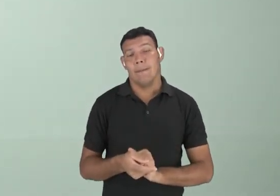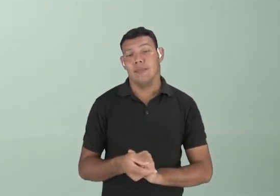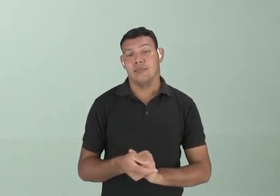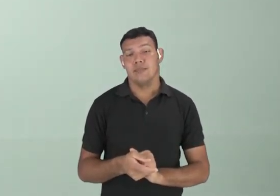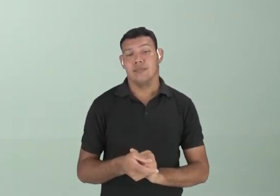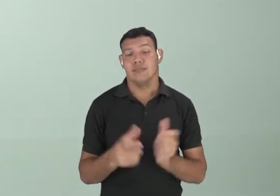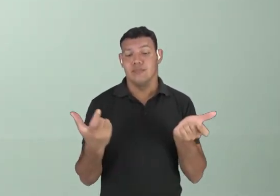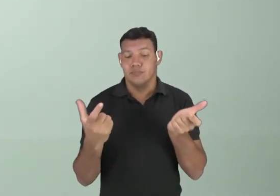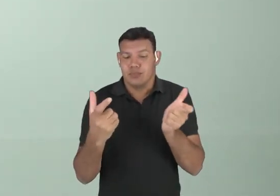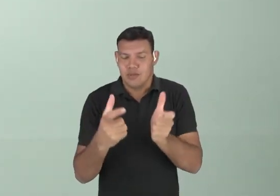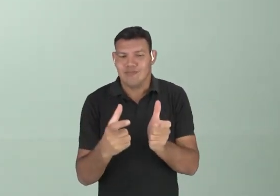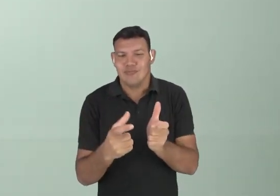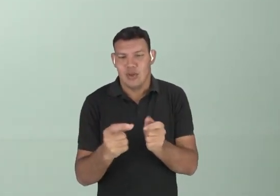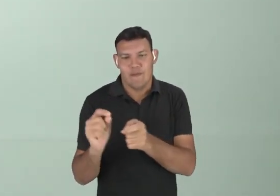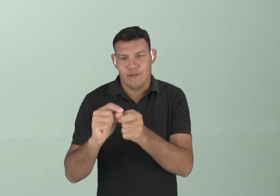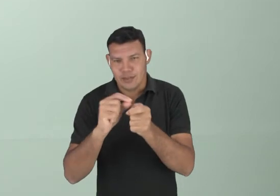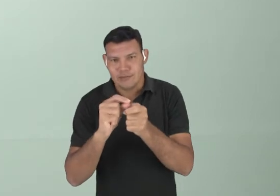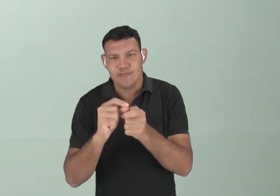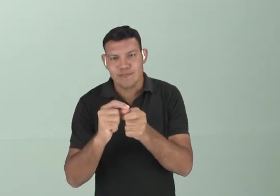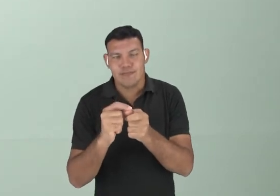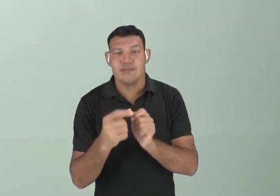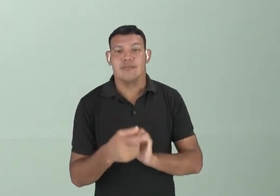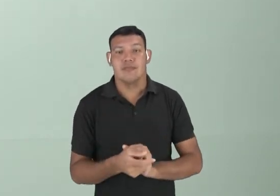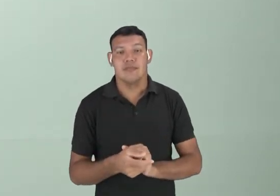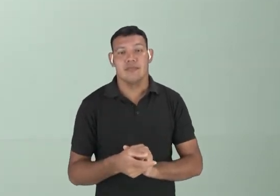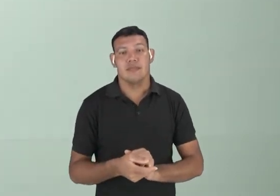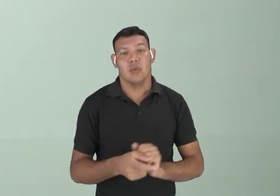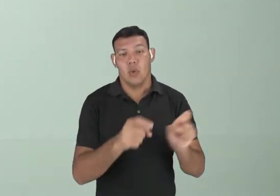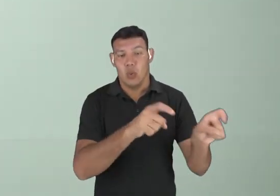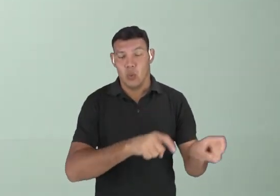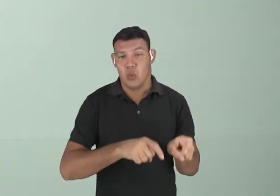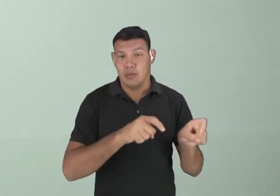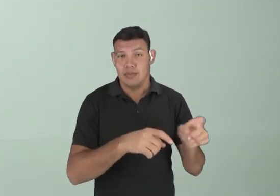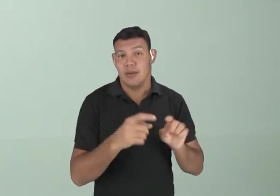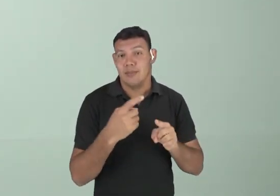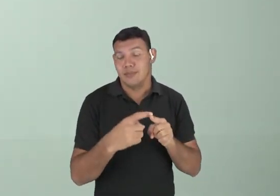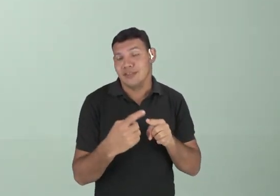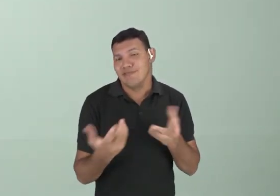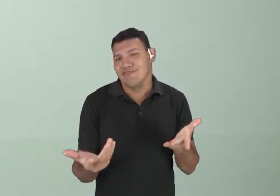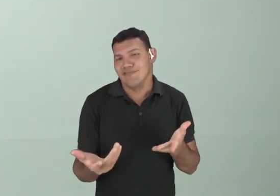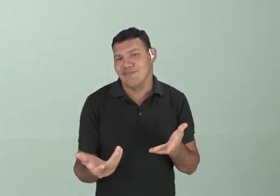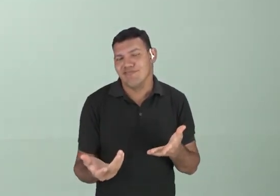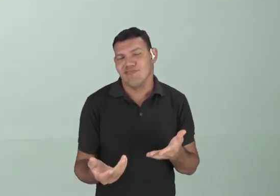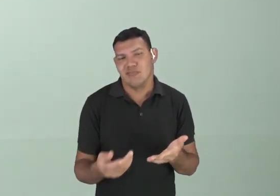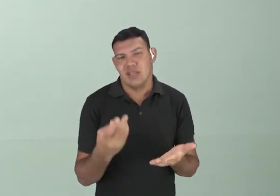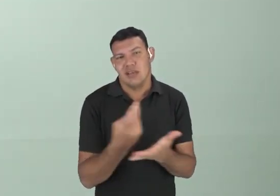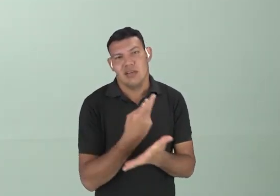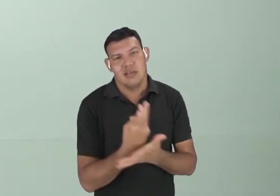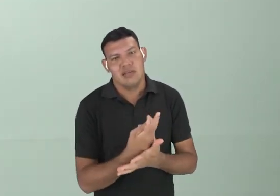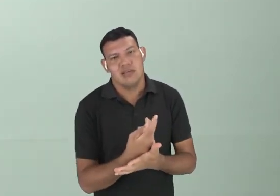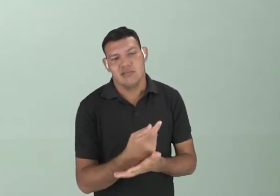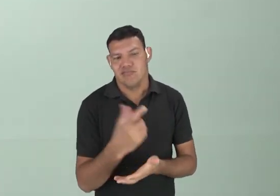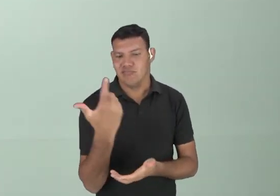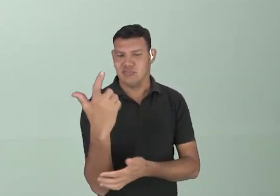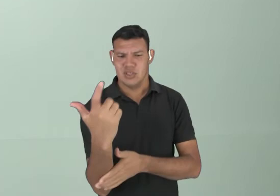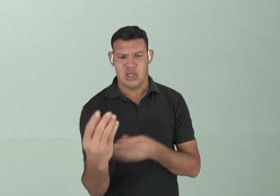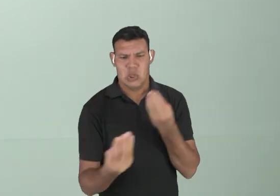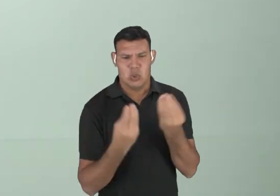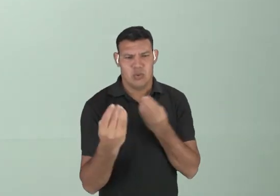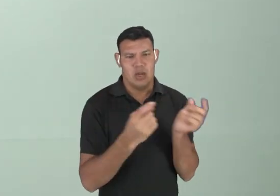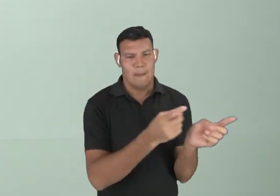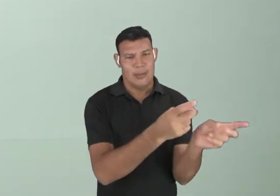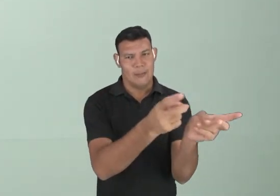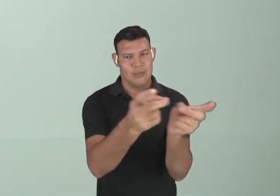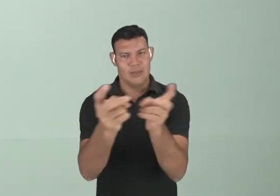rurais. Principalmente esse fracasso se deu em função da falta de escoamento. Não adiantava